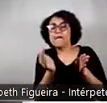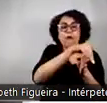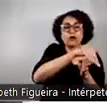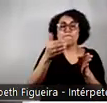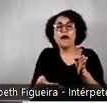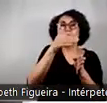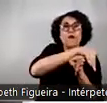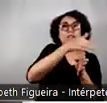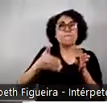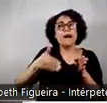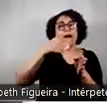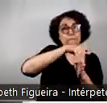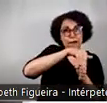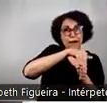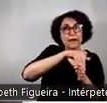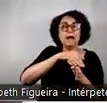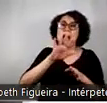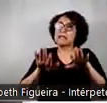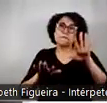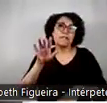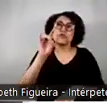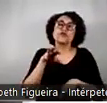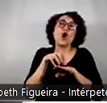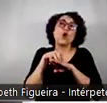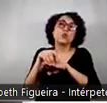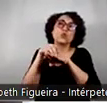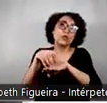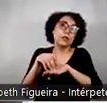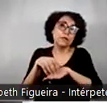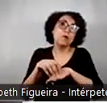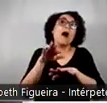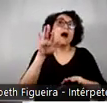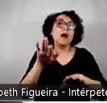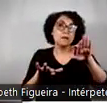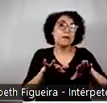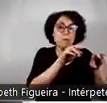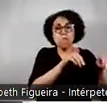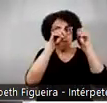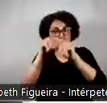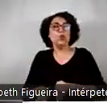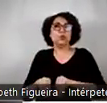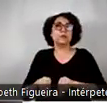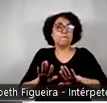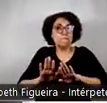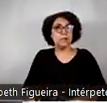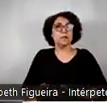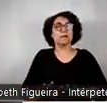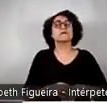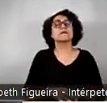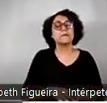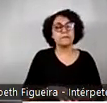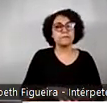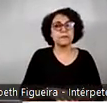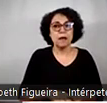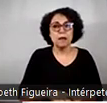pessoa apátrida no país, né. Eu trago aqui uma ilustração, né, de referências de pessoas, né, imigrantes